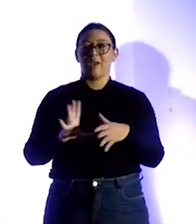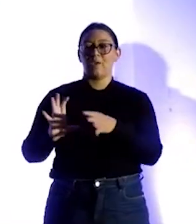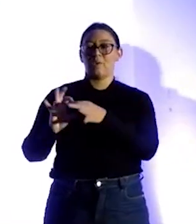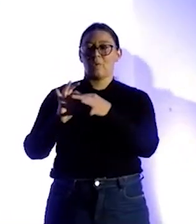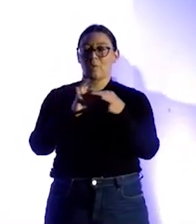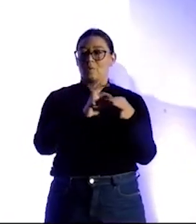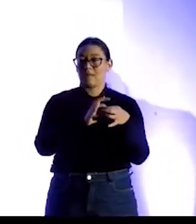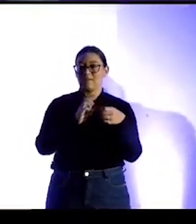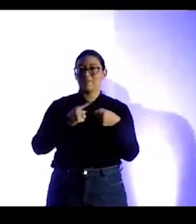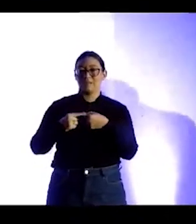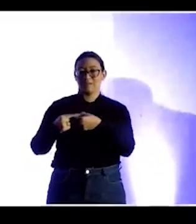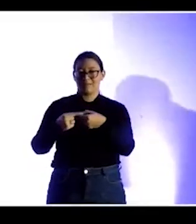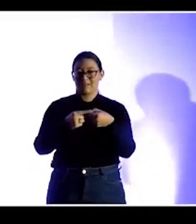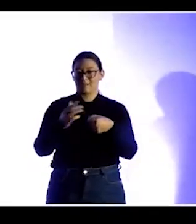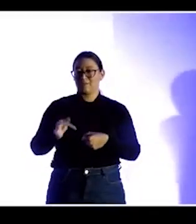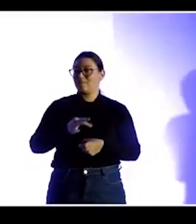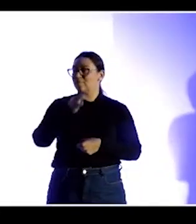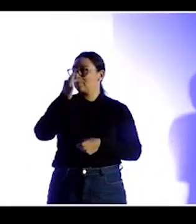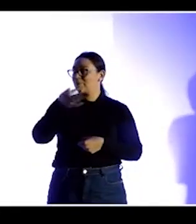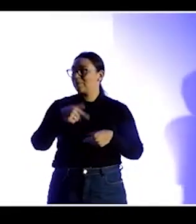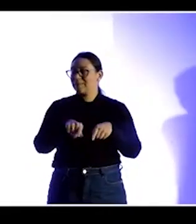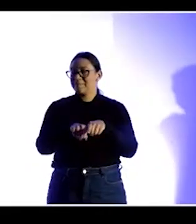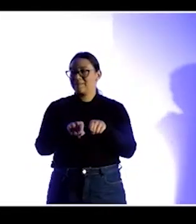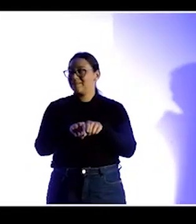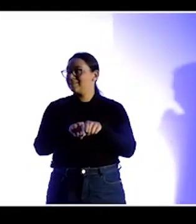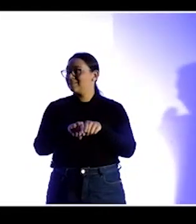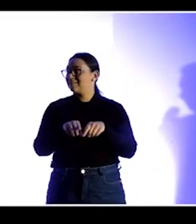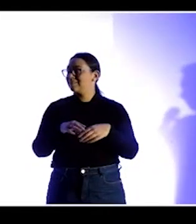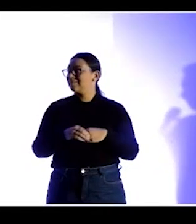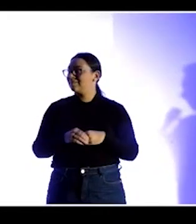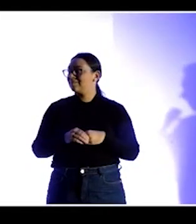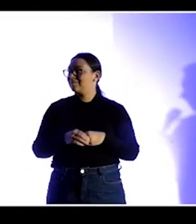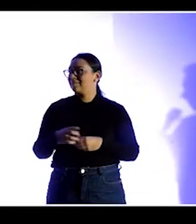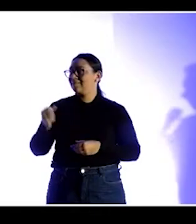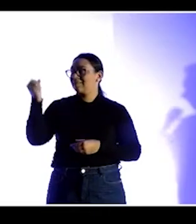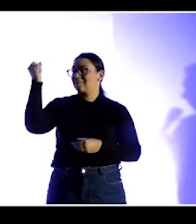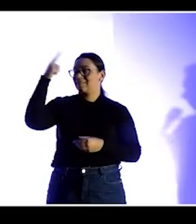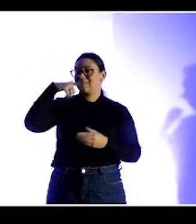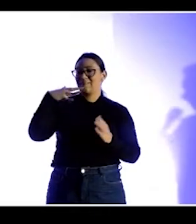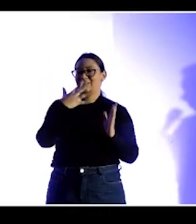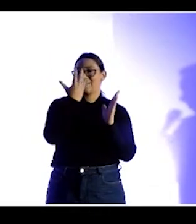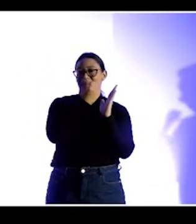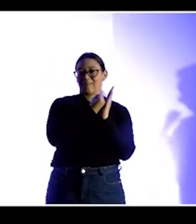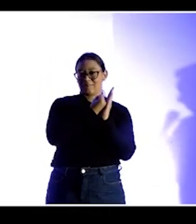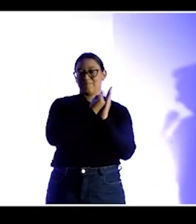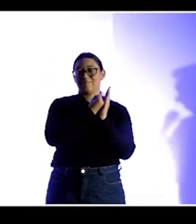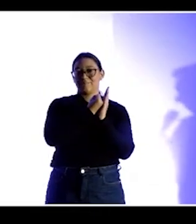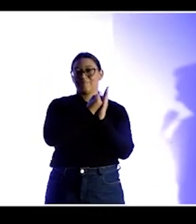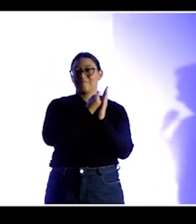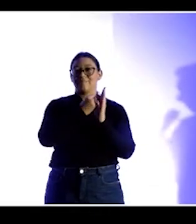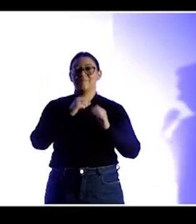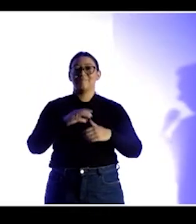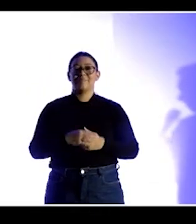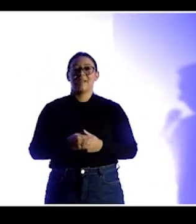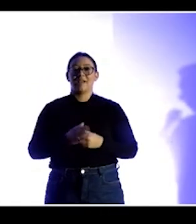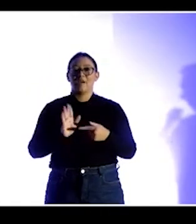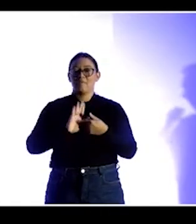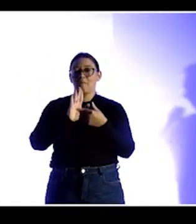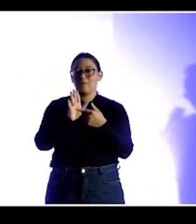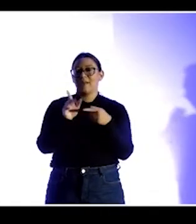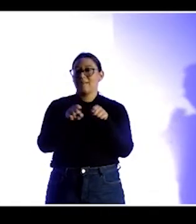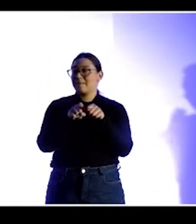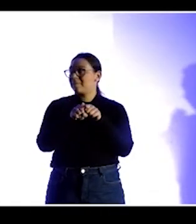das cidades do futuro. Eu sou professor aqui nessa universidade e a gente instalou aqui, vou mostrar para vocês em